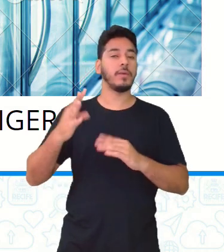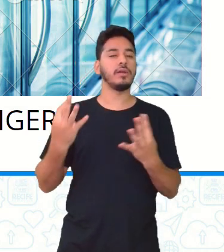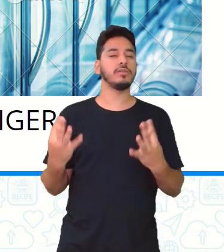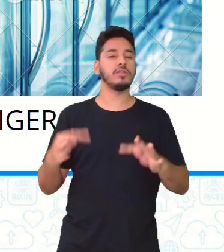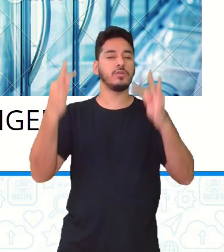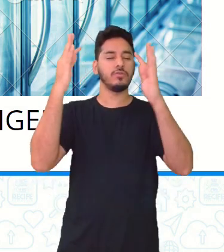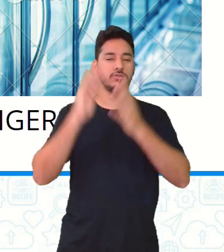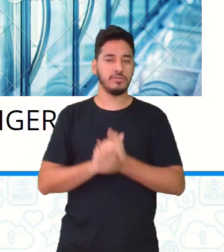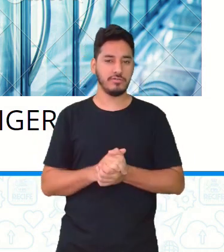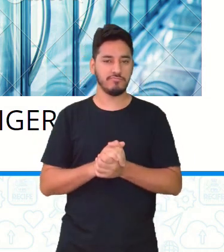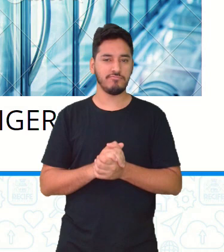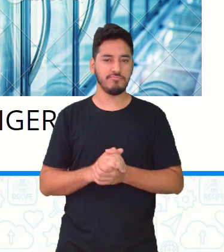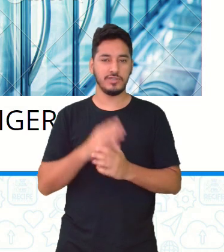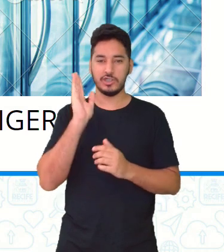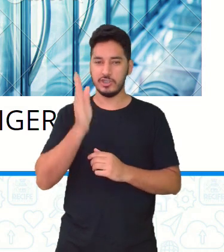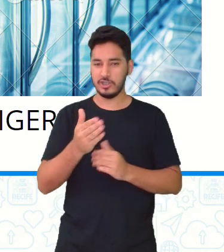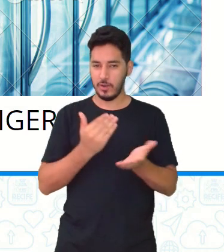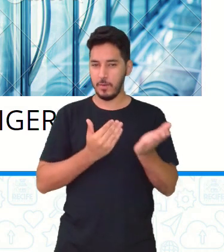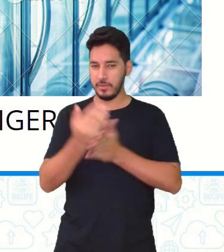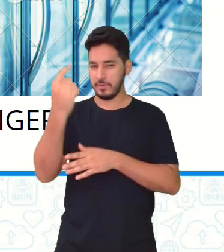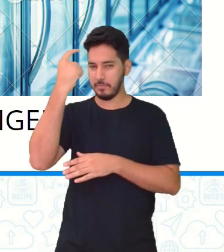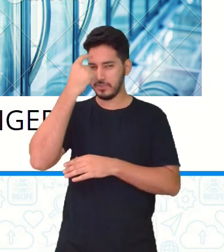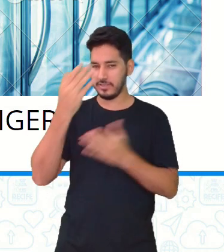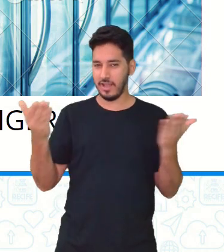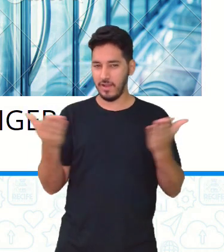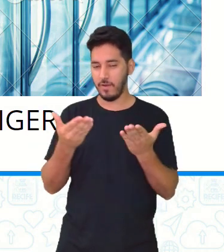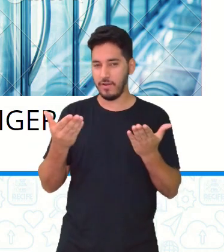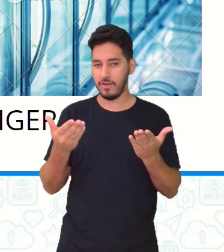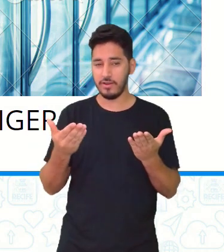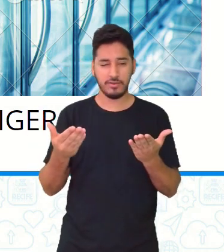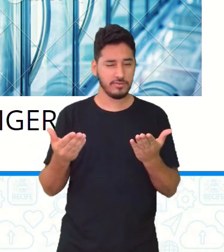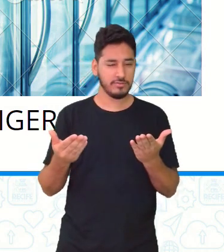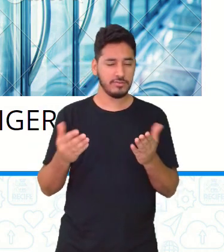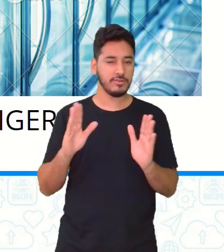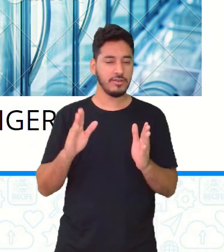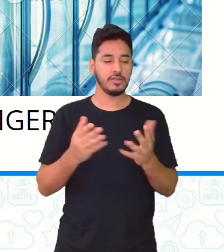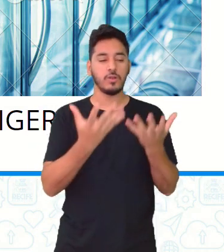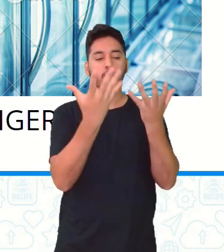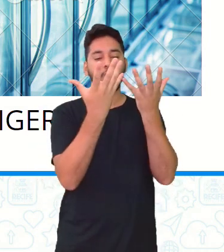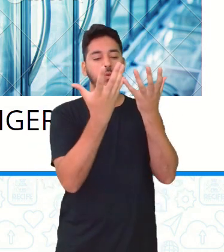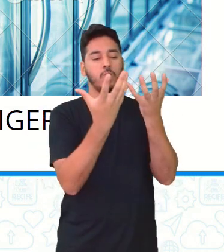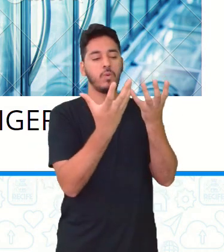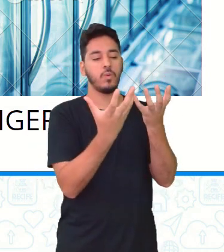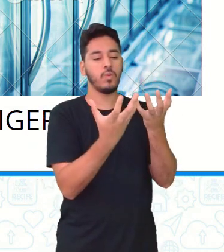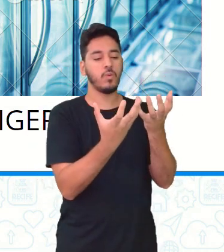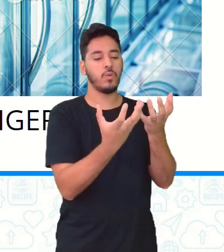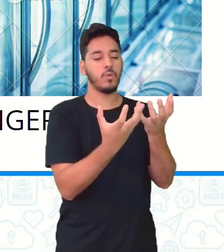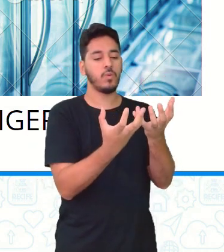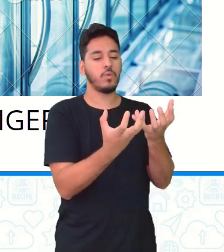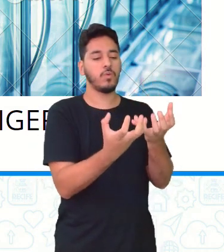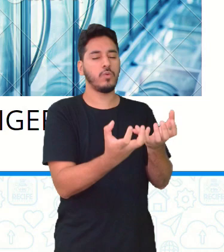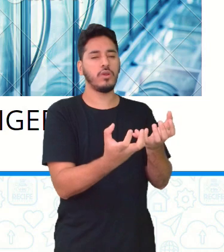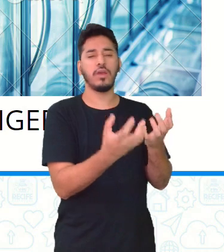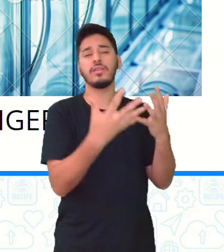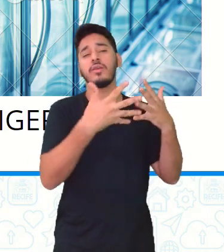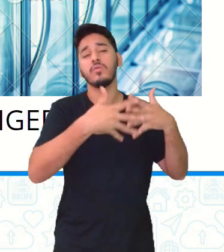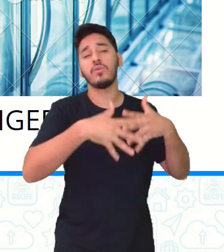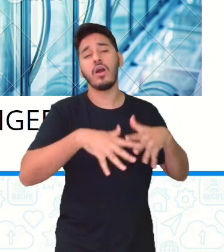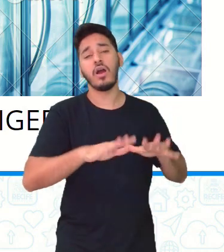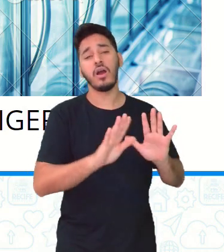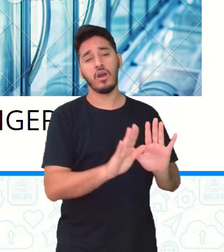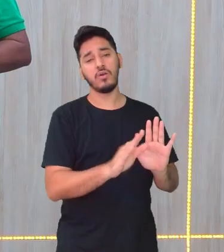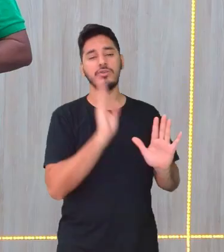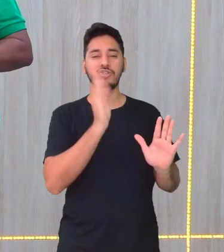gente pode começar a pensar por aí? A secagem é um tipo de conservação mais natural, né?